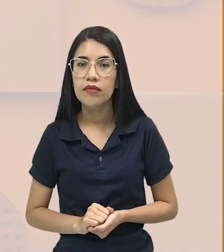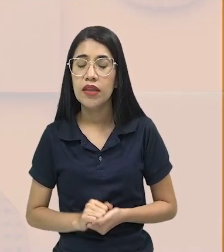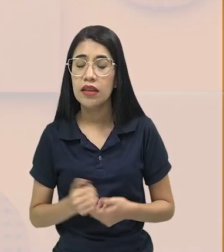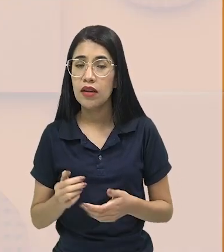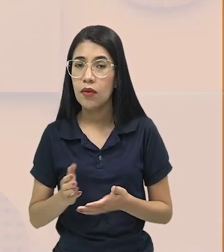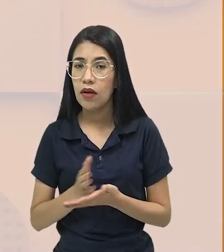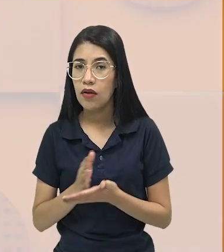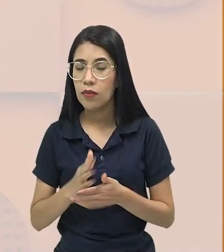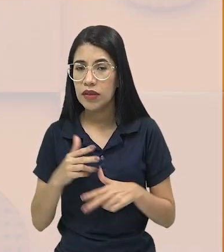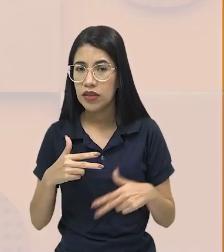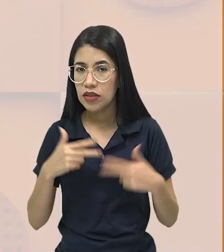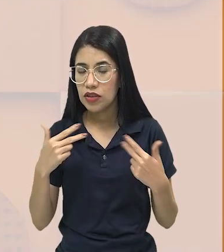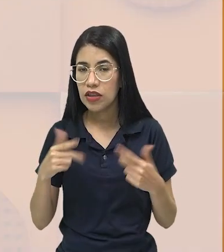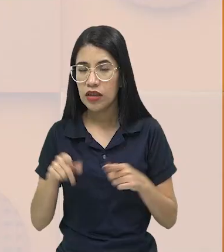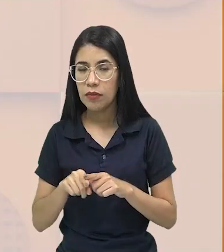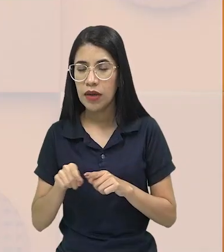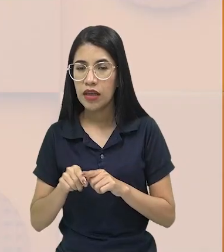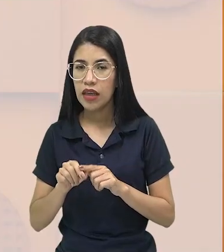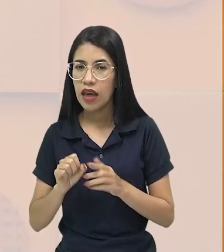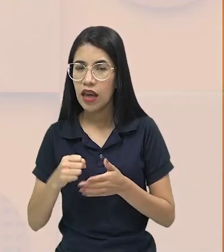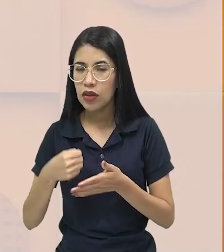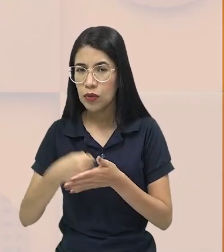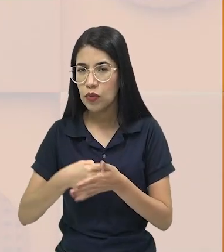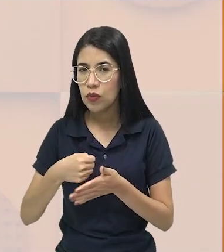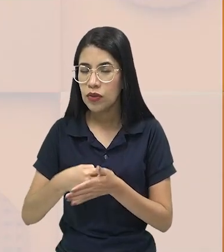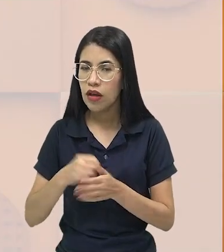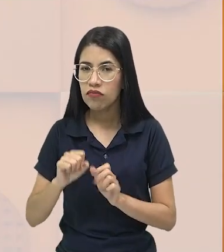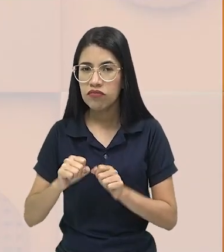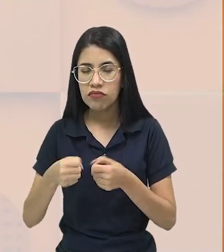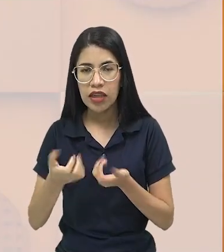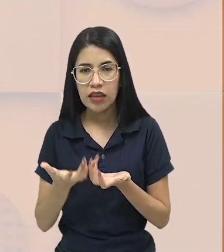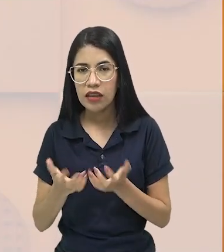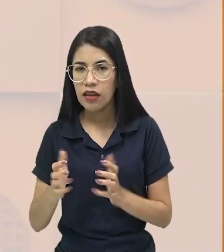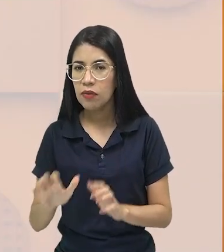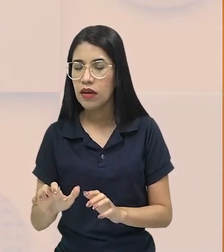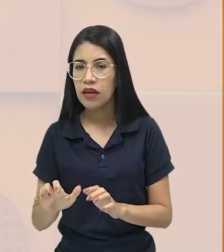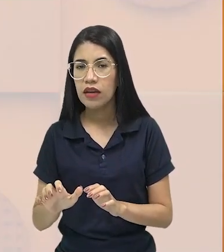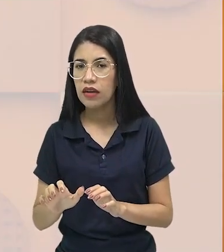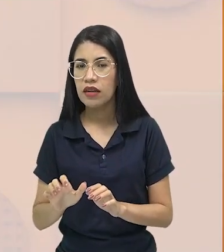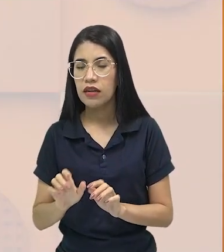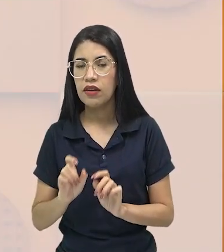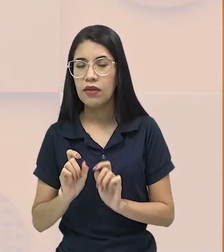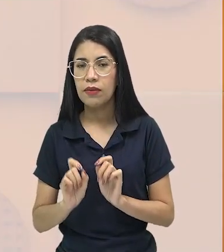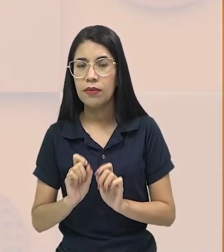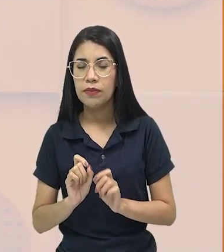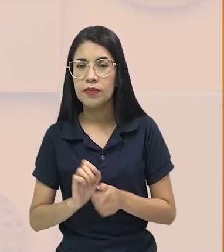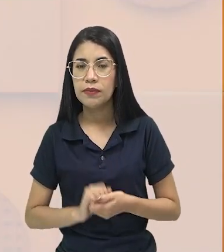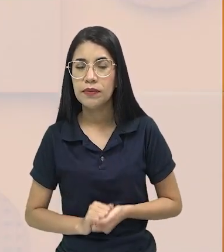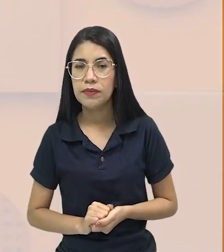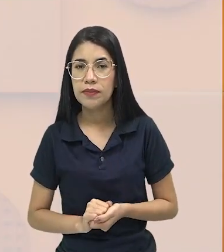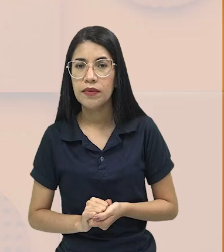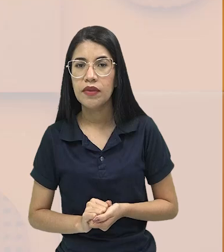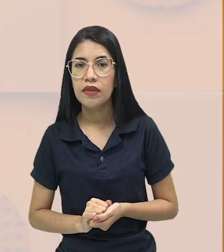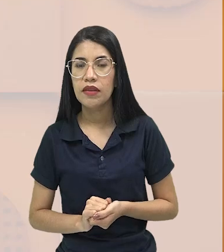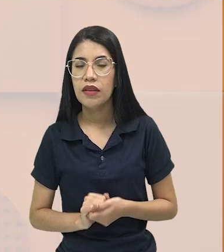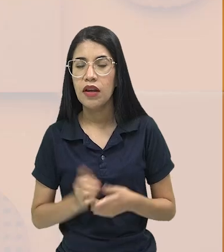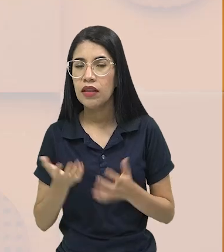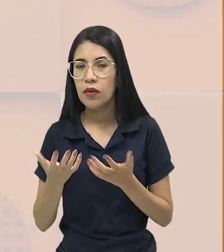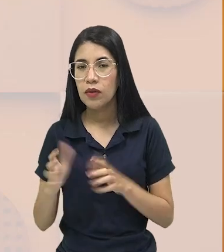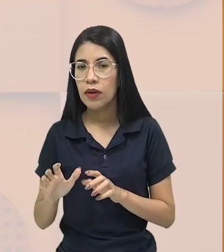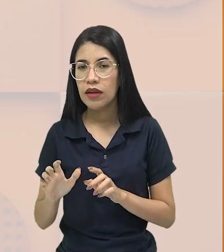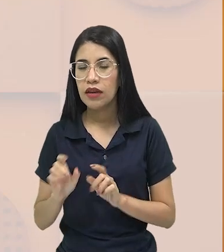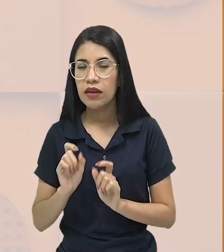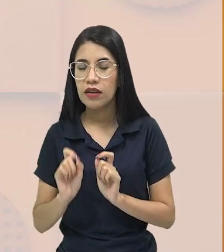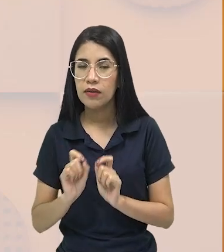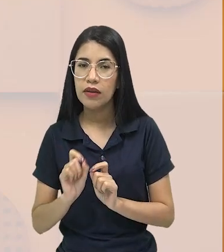essas etnias que muitas vezes resistiam, que não concordavam com o que era imposto pelo